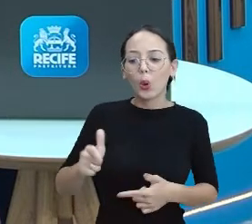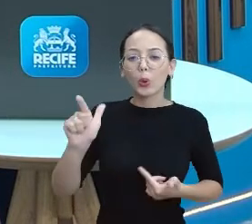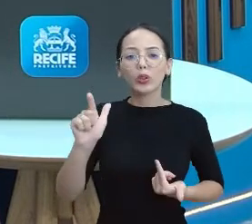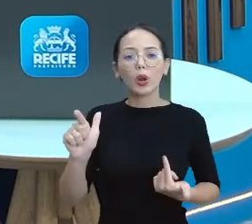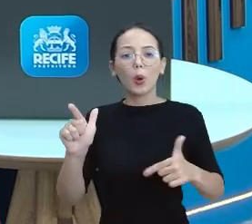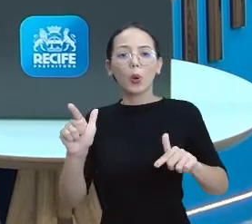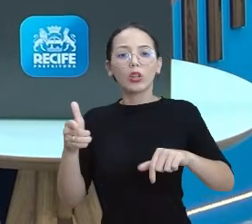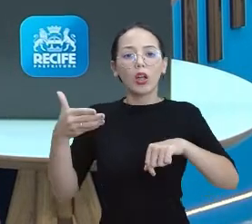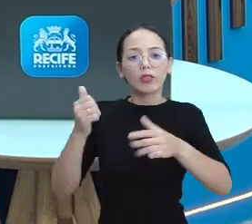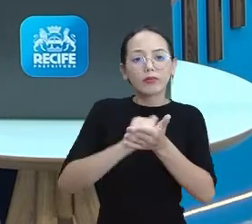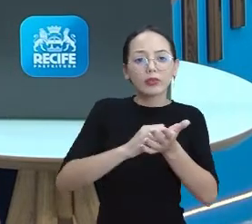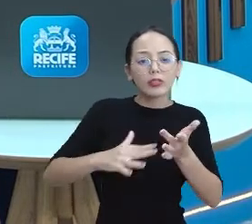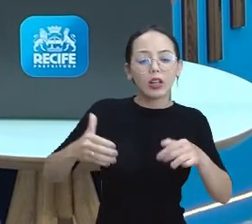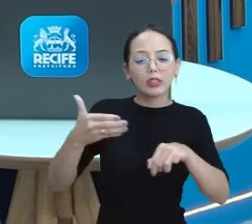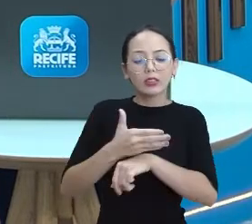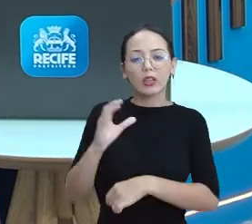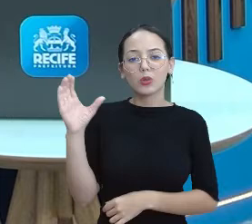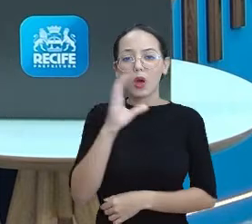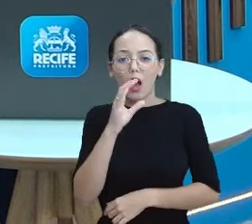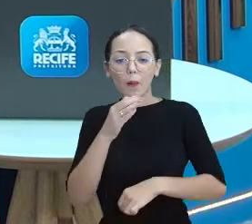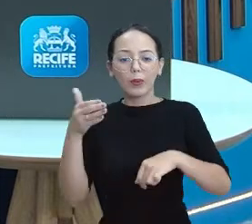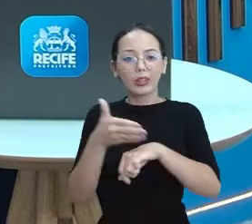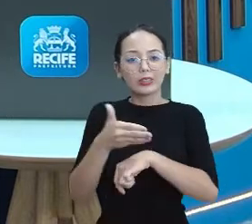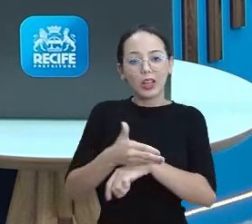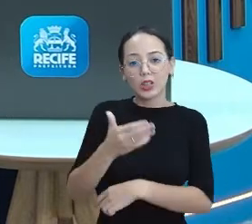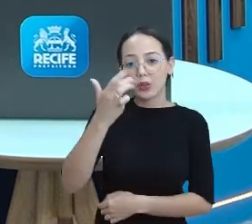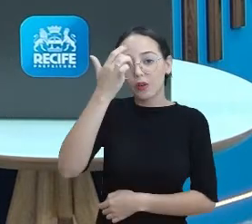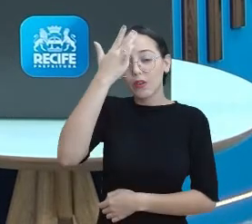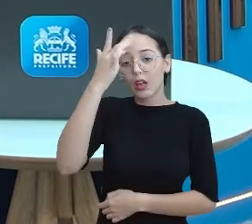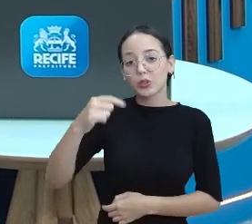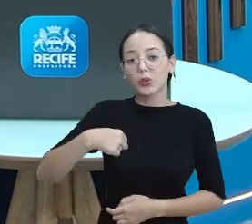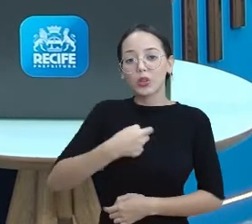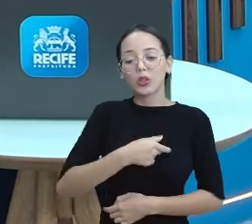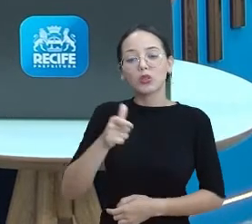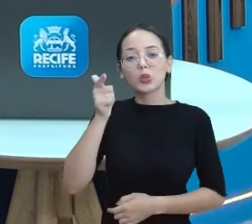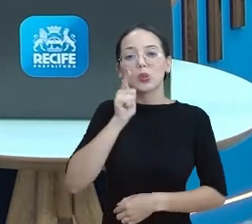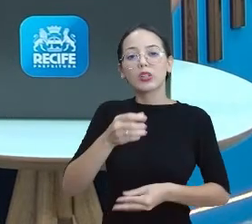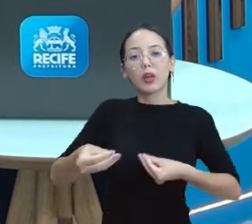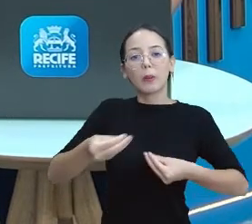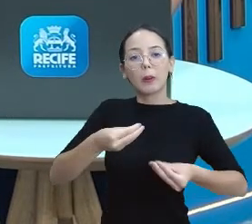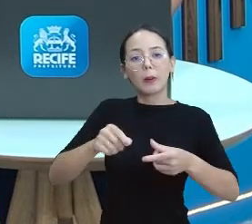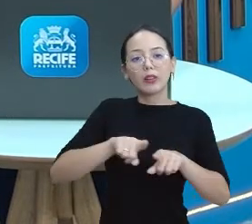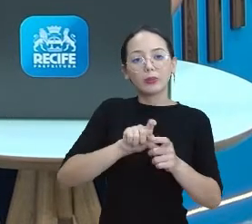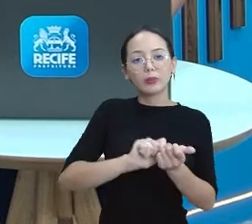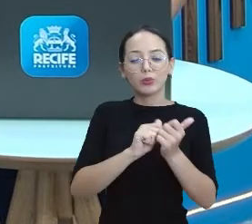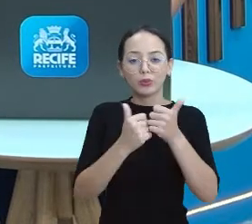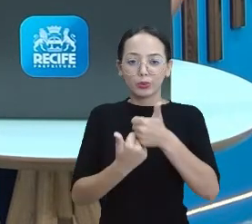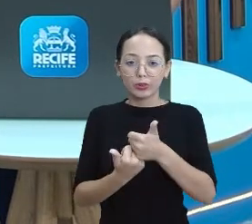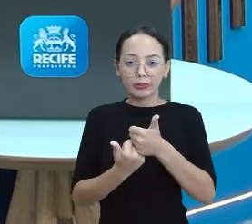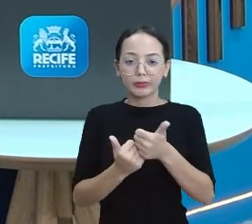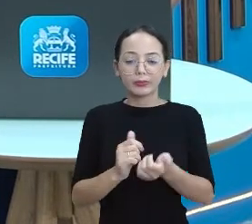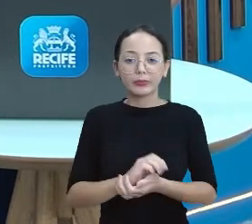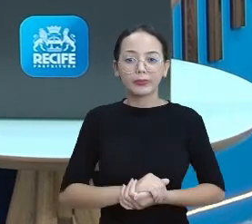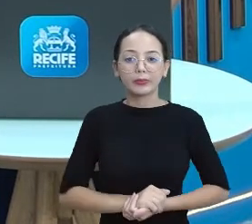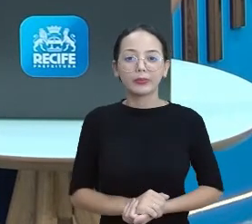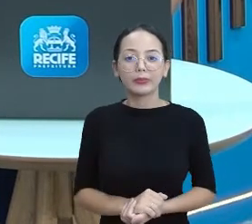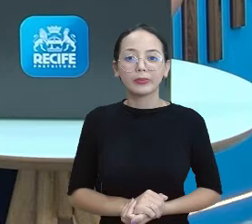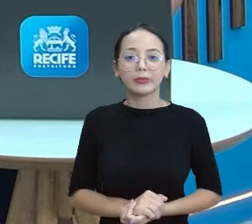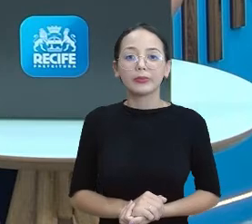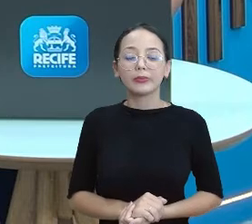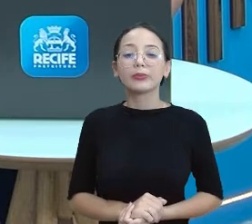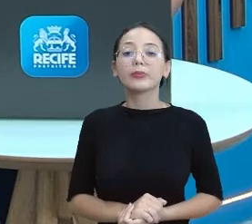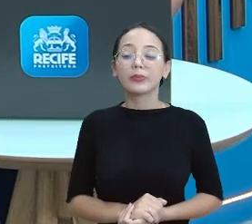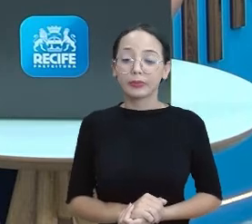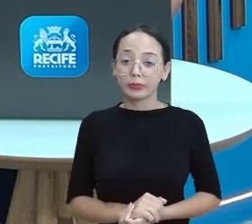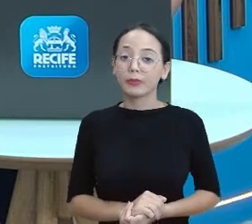acesso rápido, de acesso fácil, para que a gente possa flexibilizar e substituir, né? Além